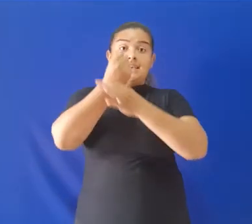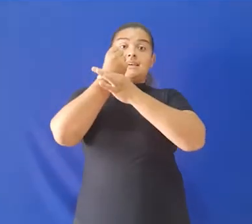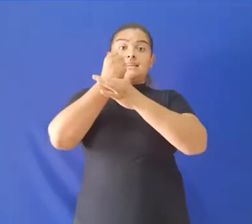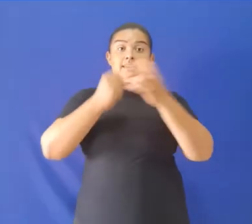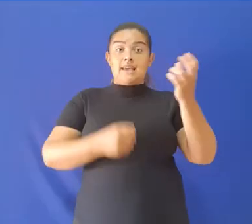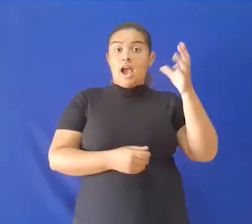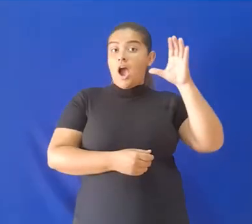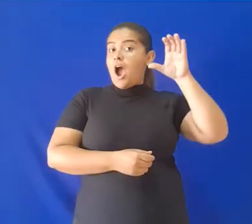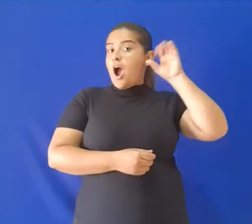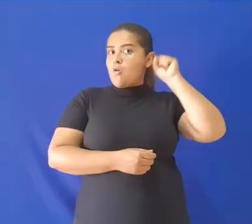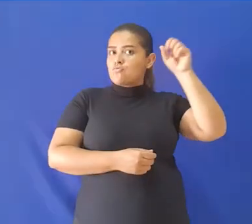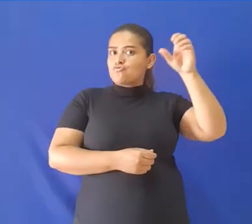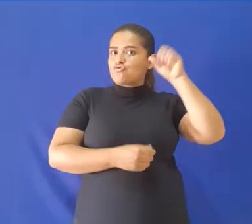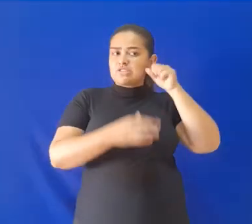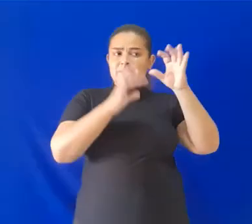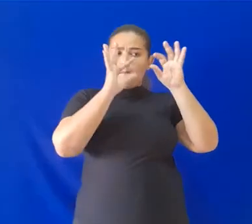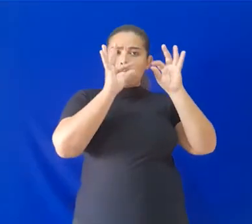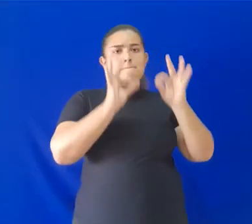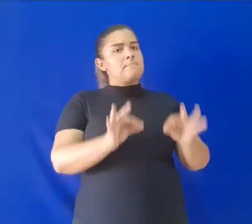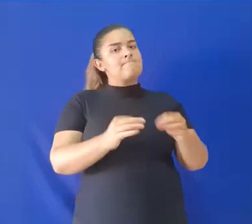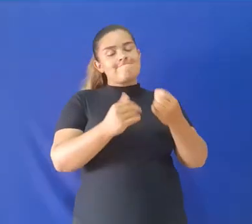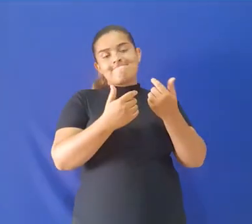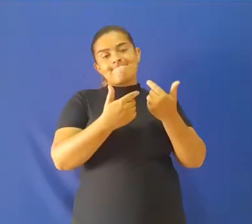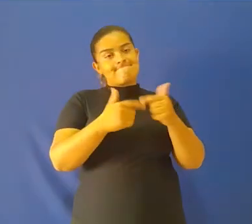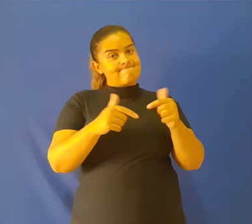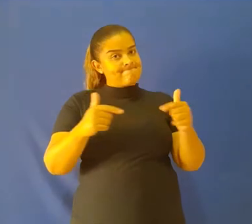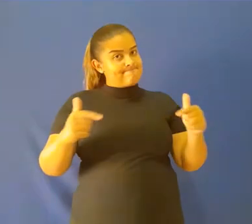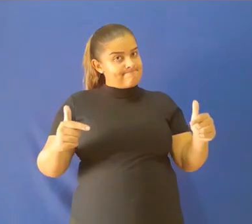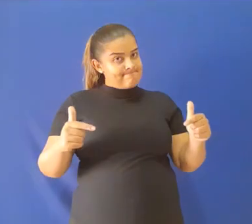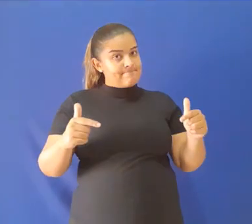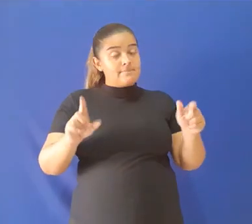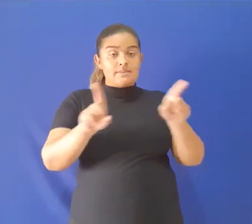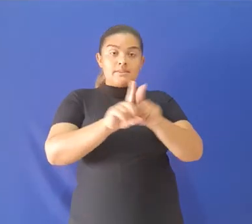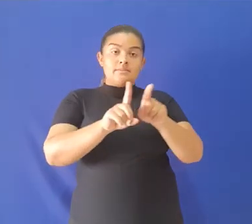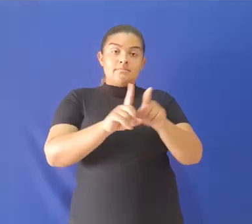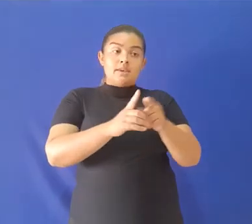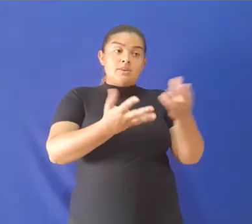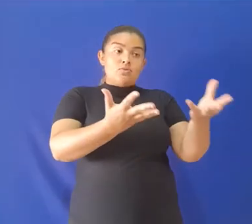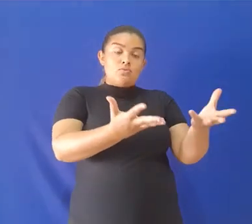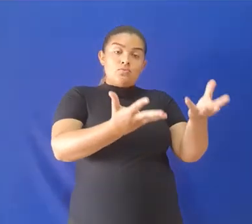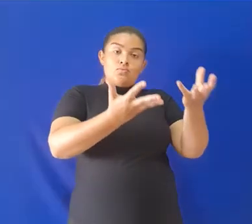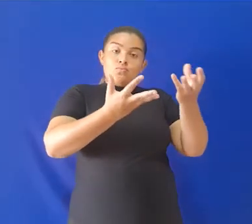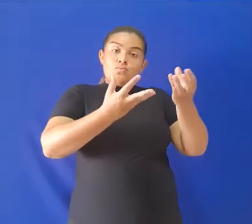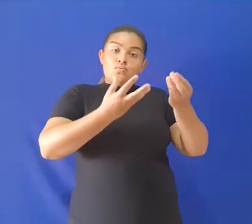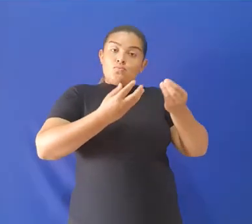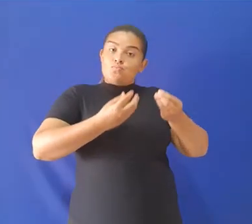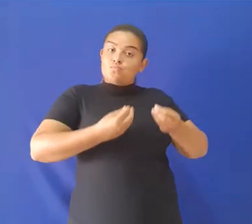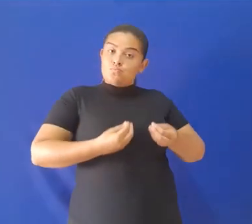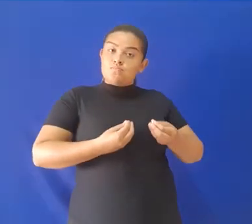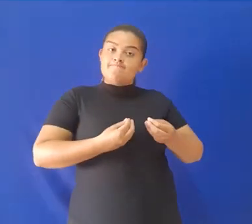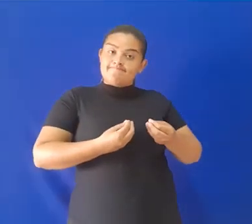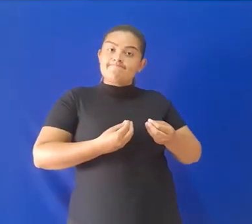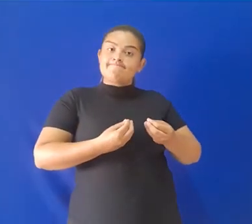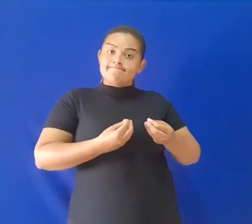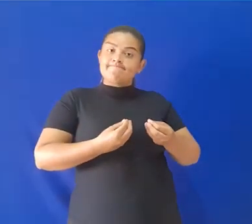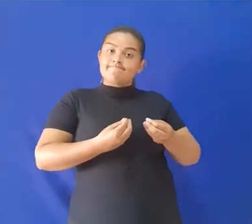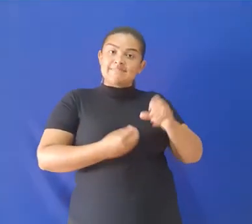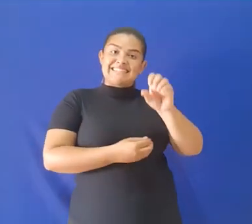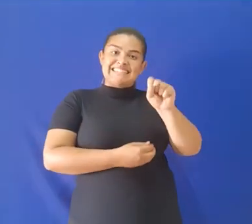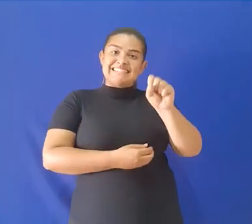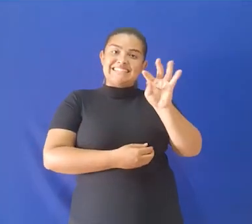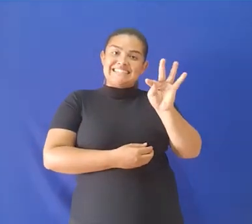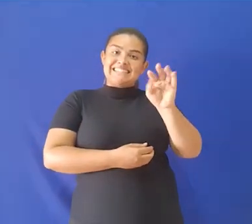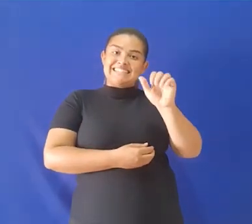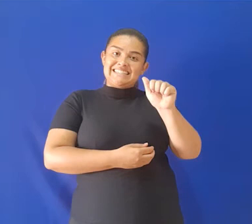traz garantias, né? Não devolve a audição à criança e não dá a